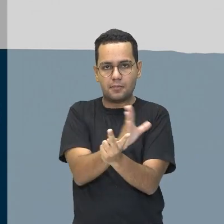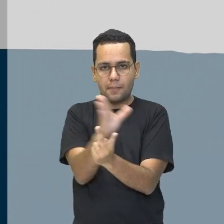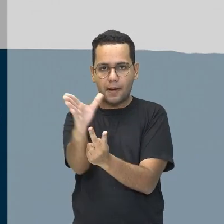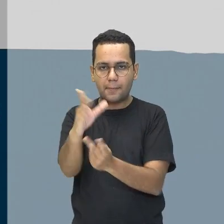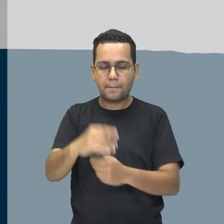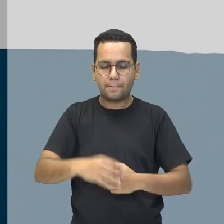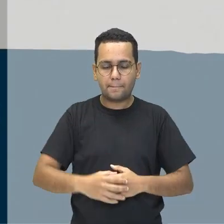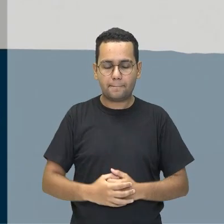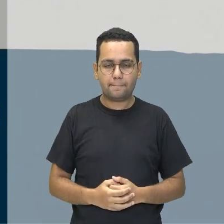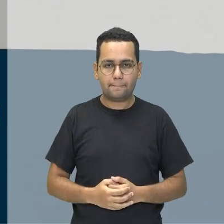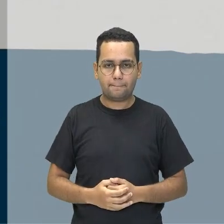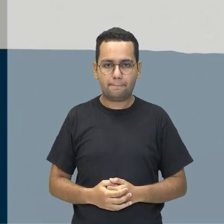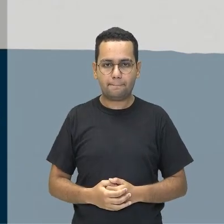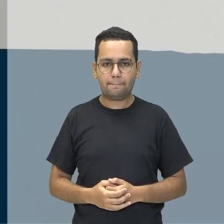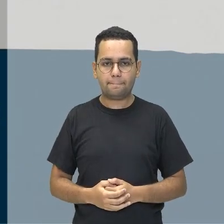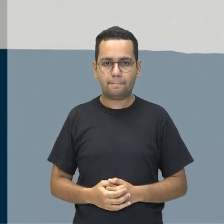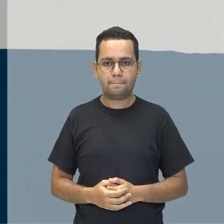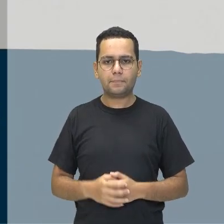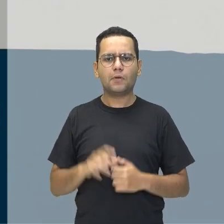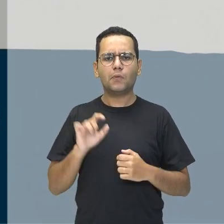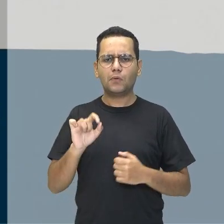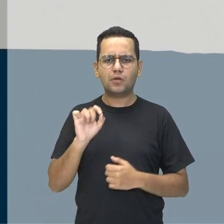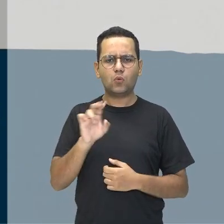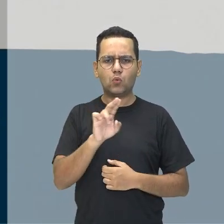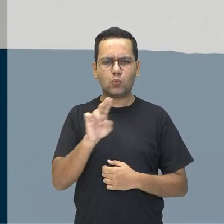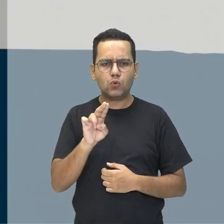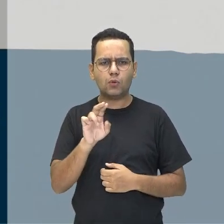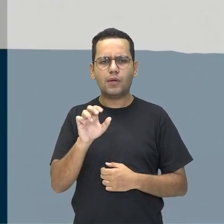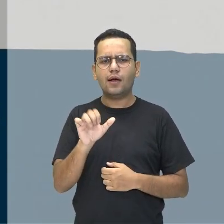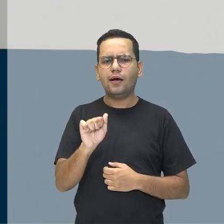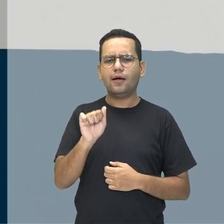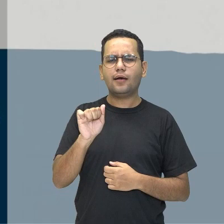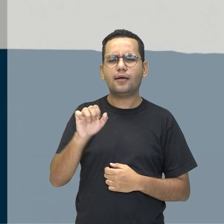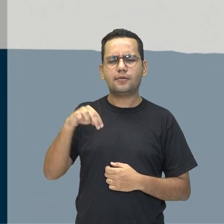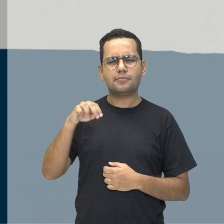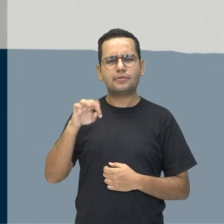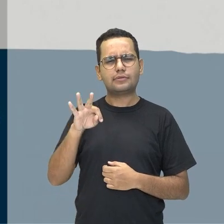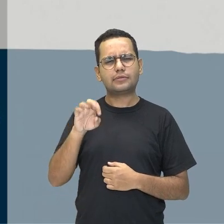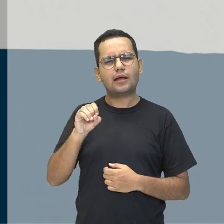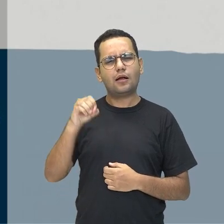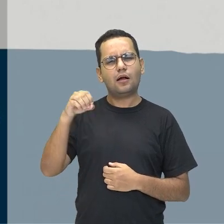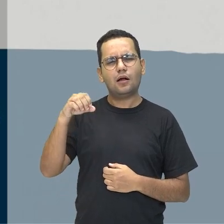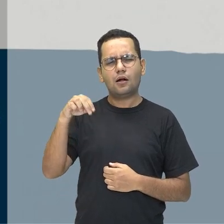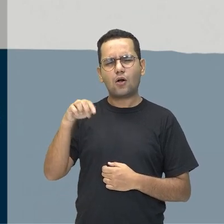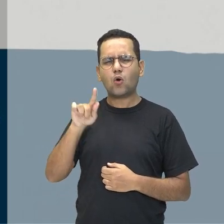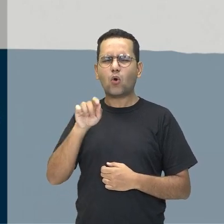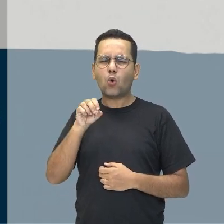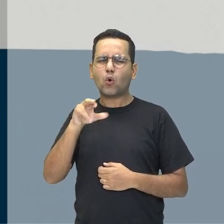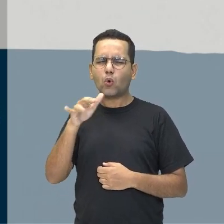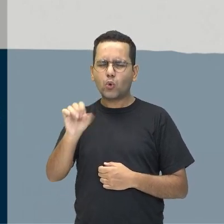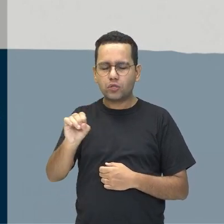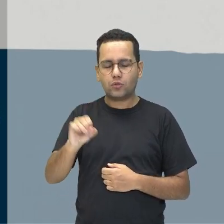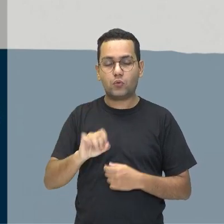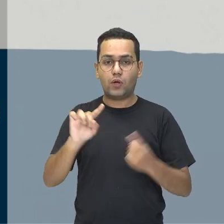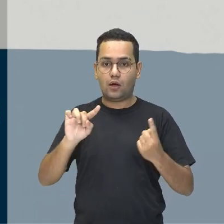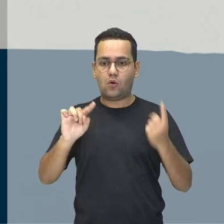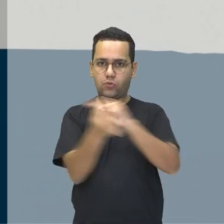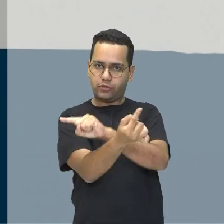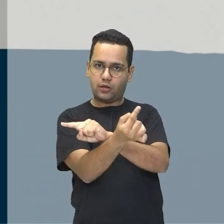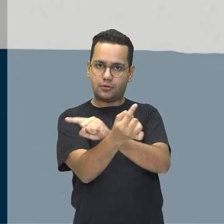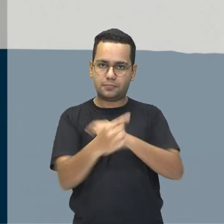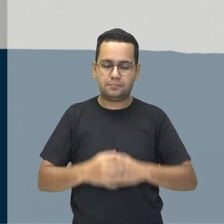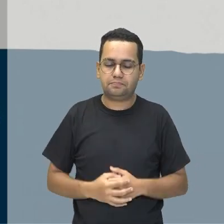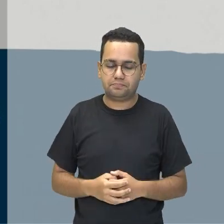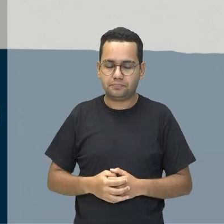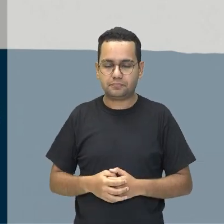galera. O que é isso, professor? O que é antagonismo? São contrários e complementares. Um só existe graças ao outro. E esse